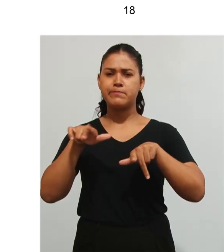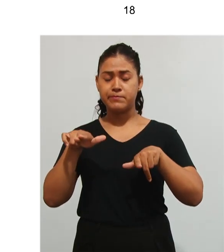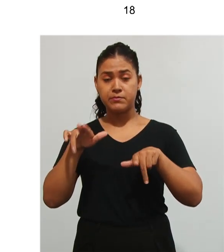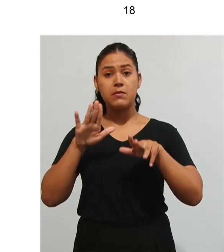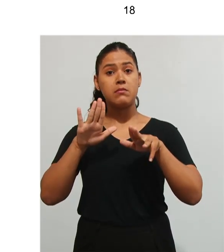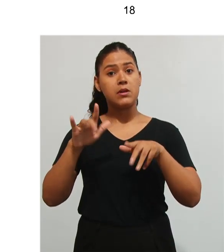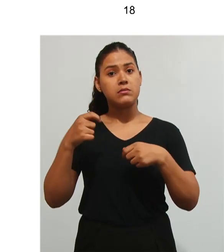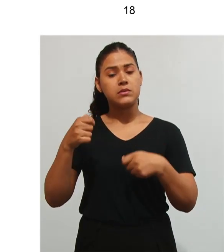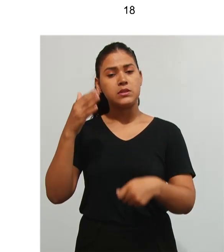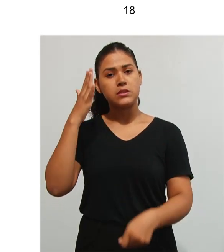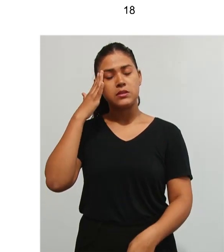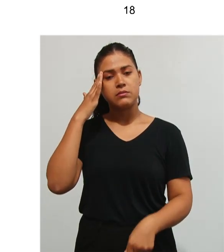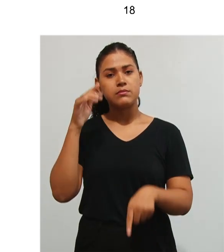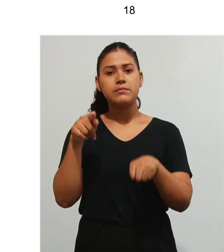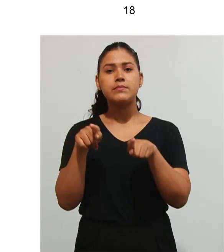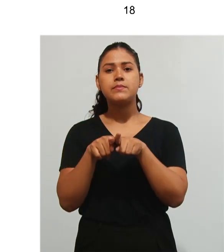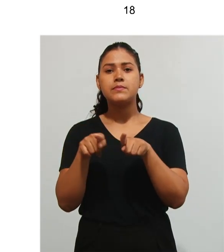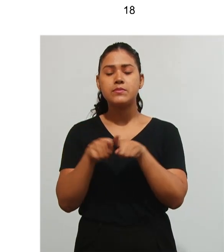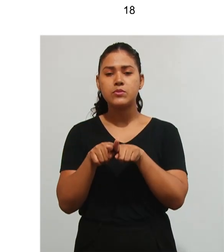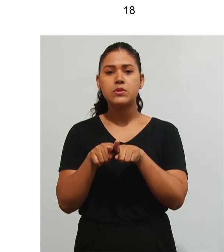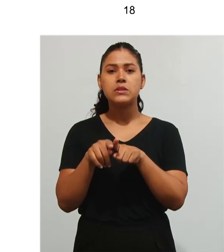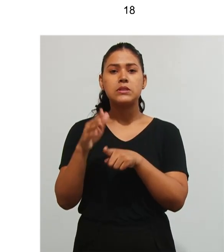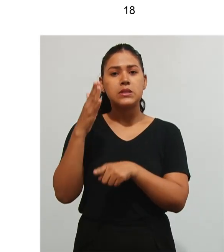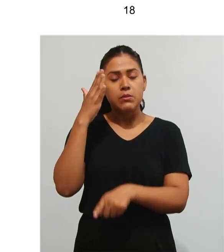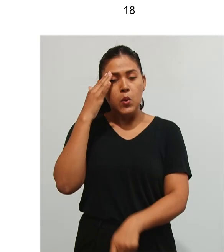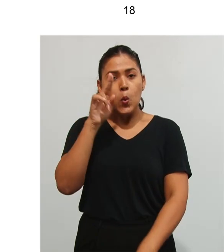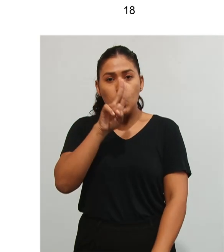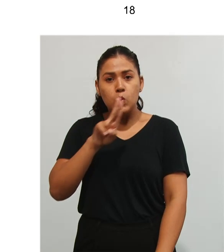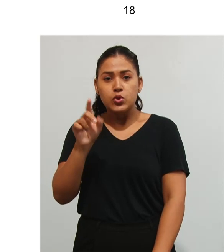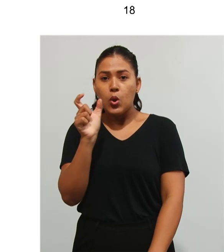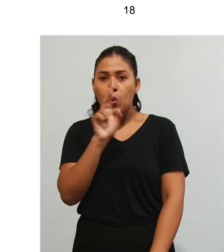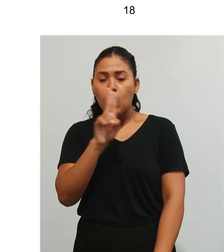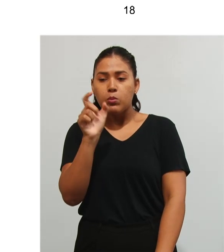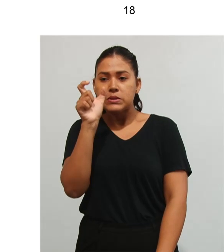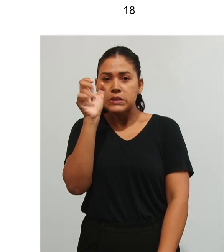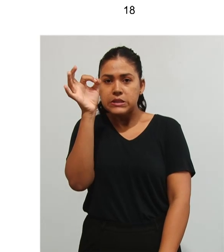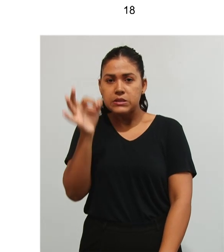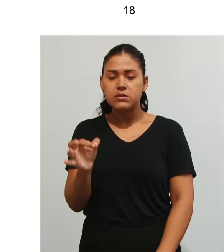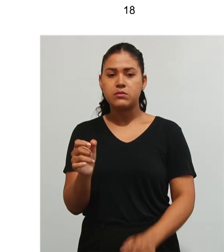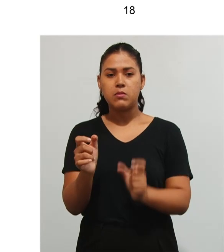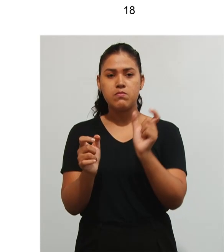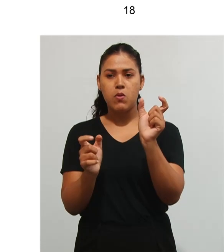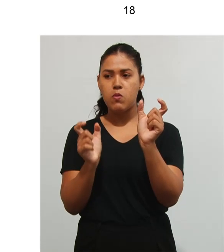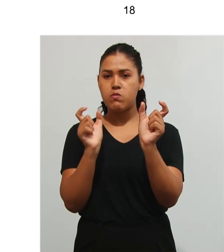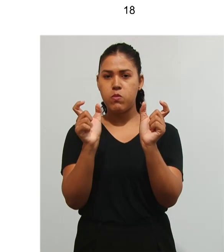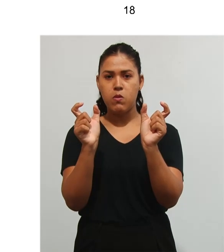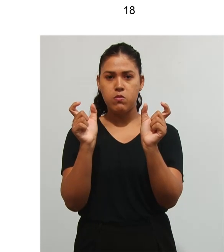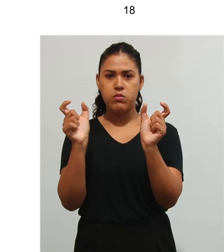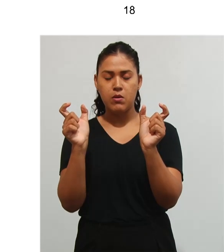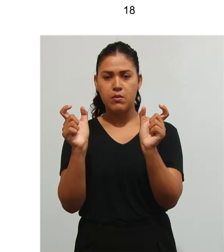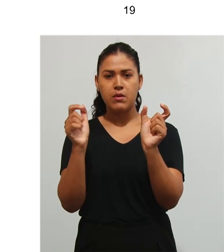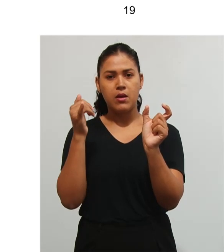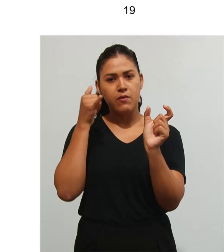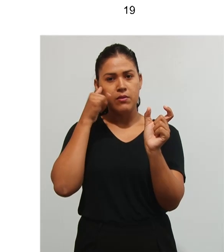as restrições em relação à nomenclatura das pastas, especialmente para não utilizar a